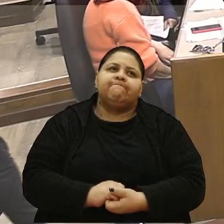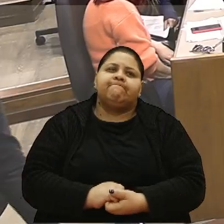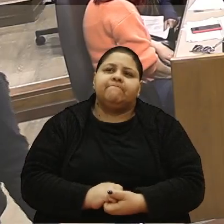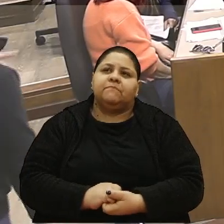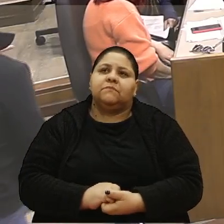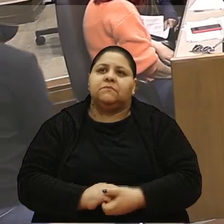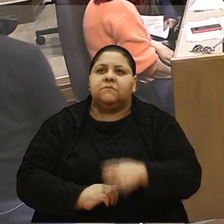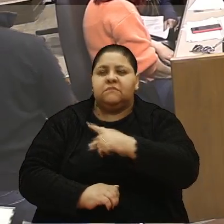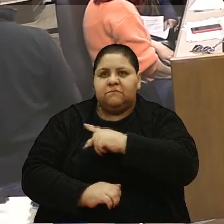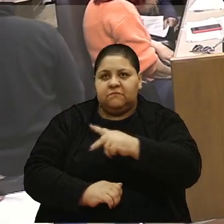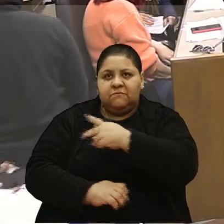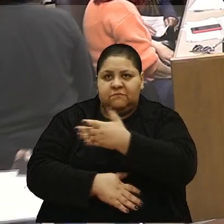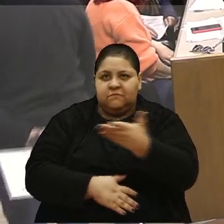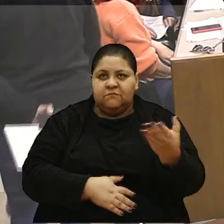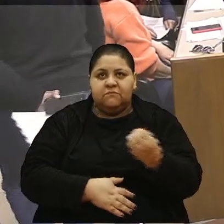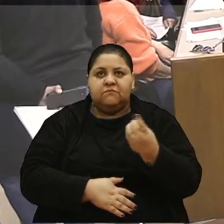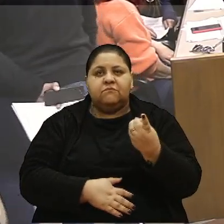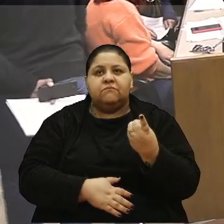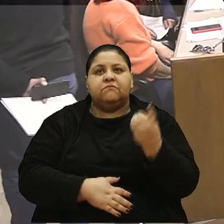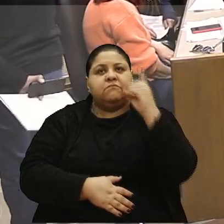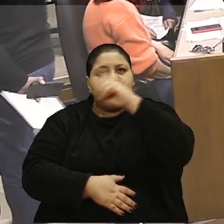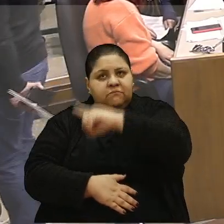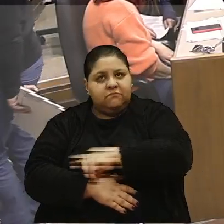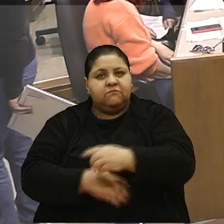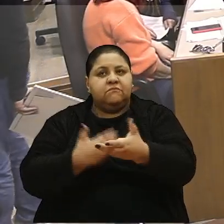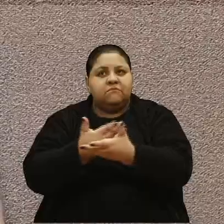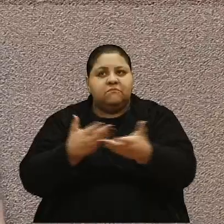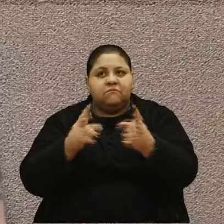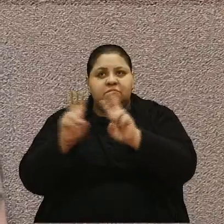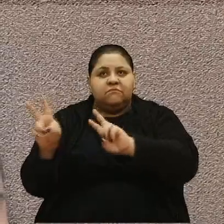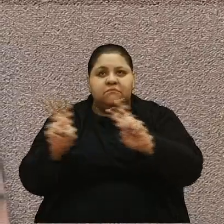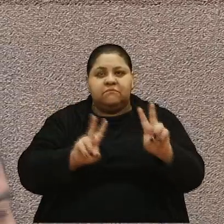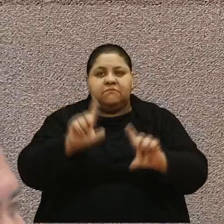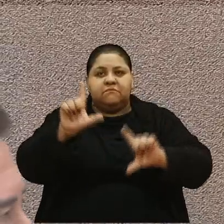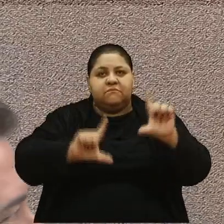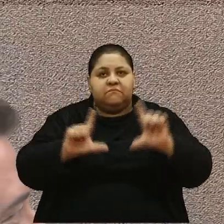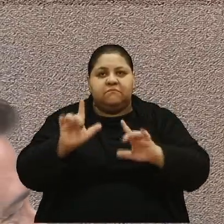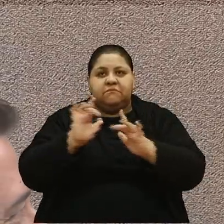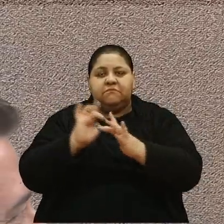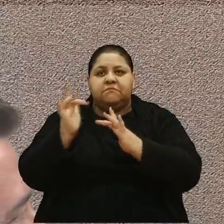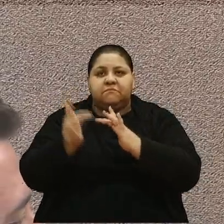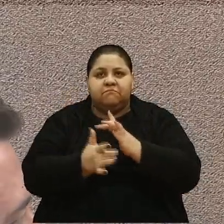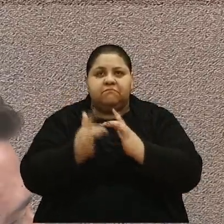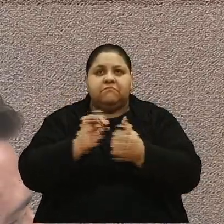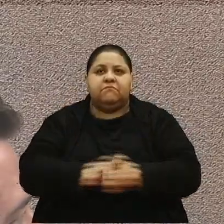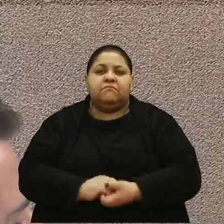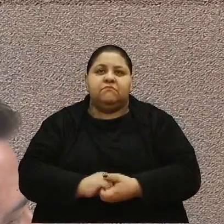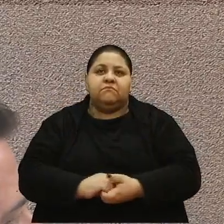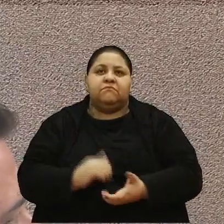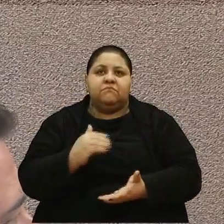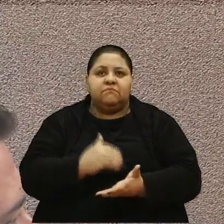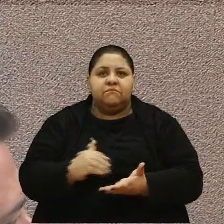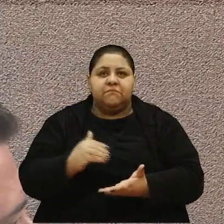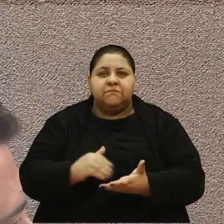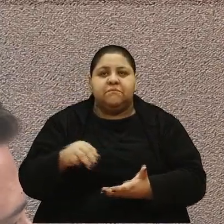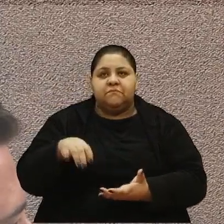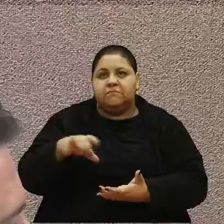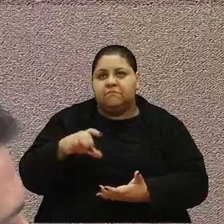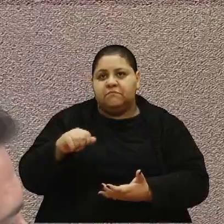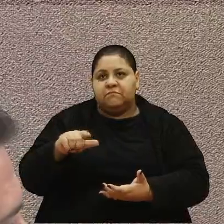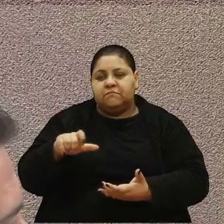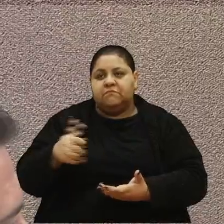Senhor presidente, nobres pares, bom dia a todos, bom dia a quem nos assiste pela TV Câmara, pelas redes sociais, secretário Micael e todo o seu